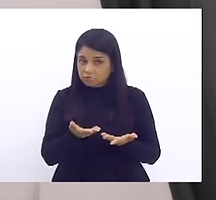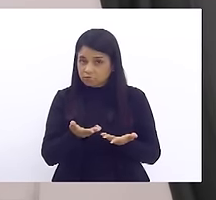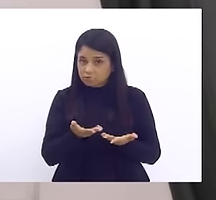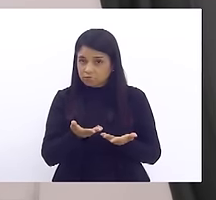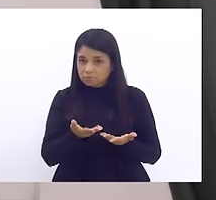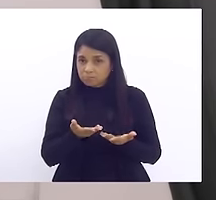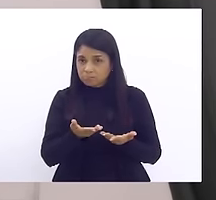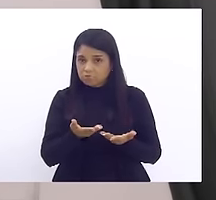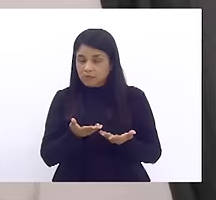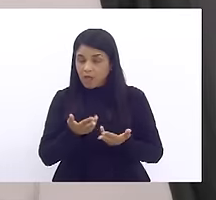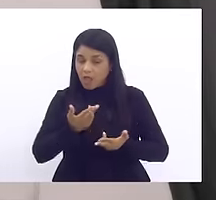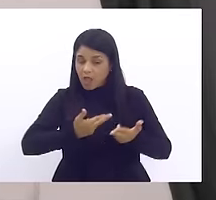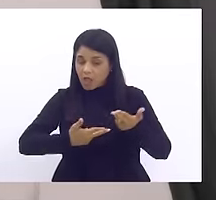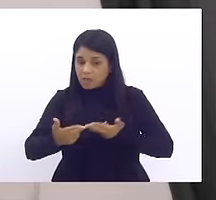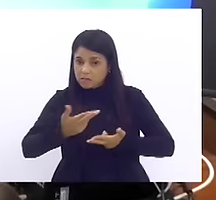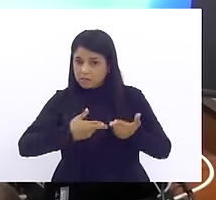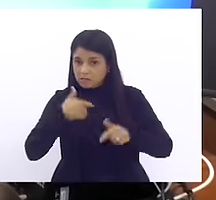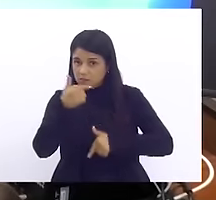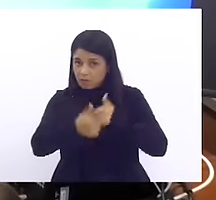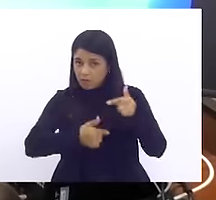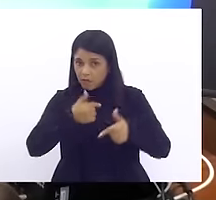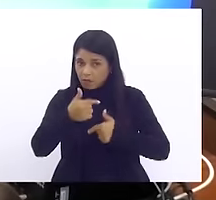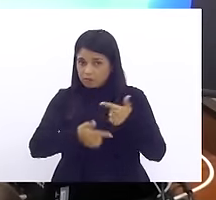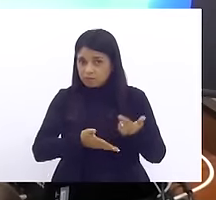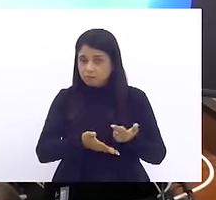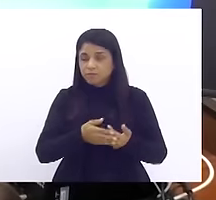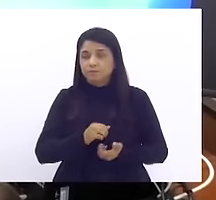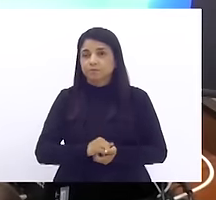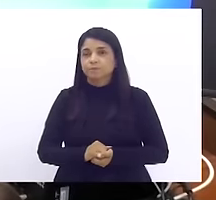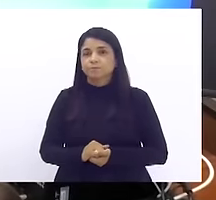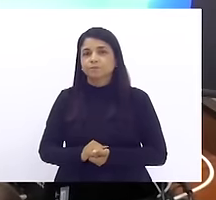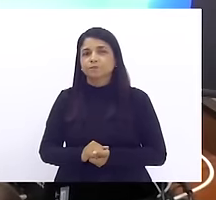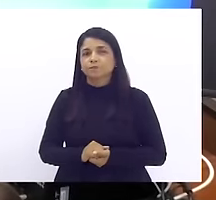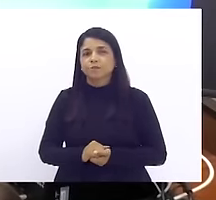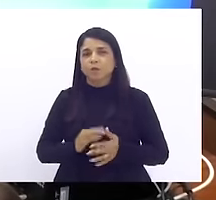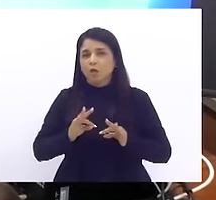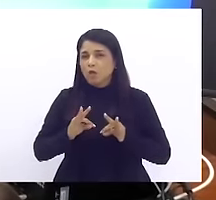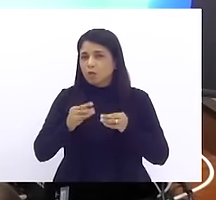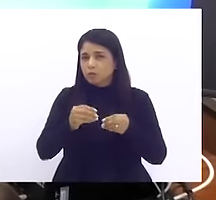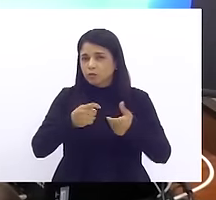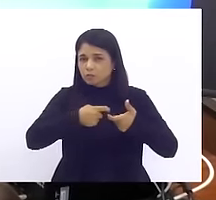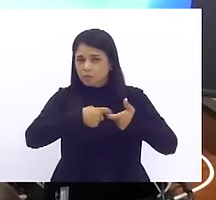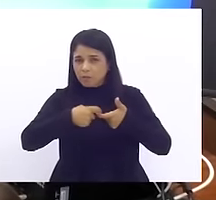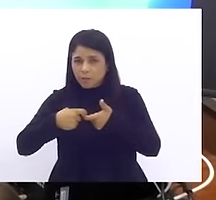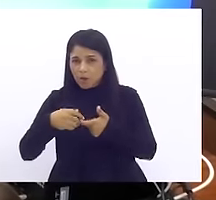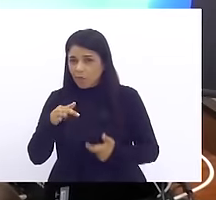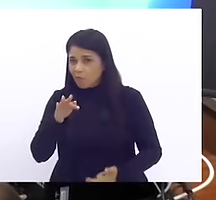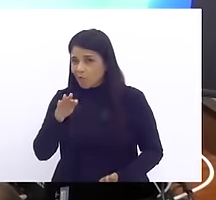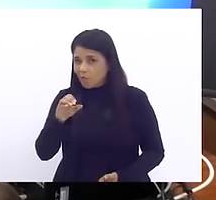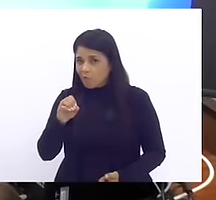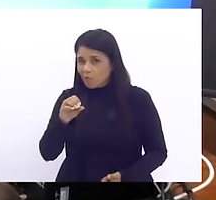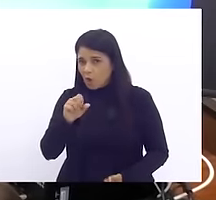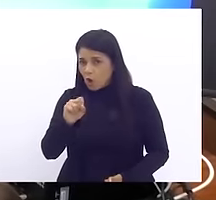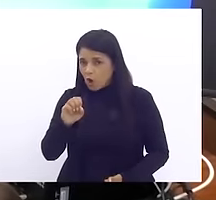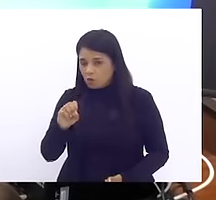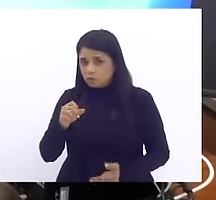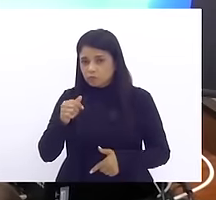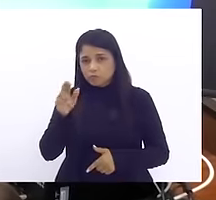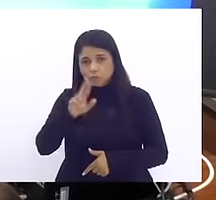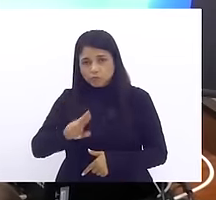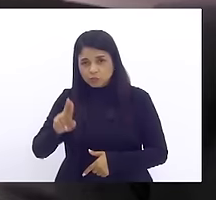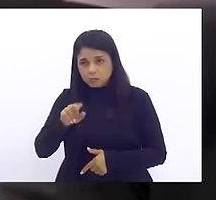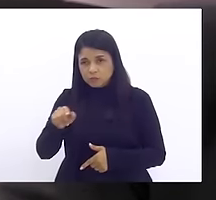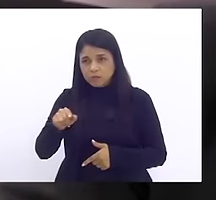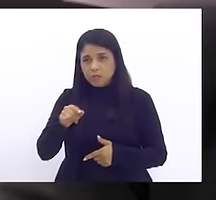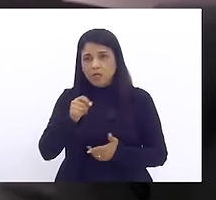sua relação de trabalho presidente todos os reboques que a foco utiliza é de propriedade da Fox ou quando o